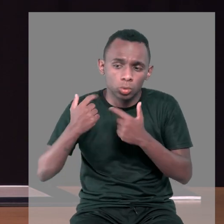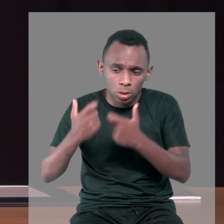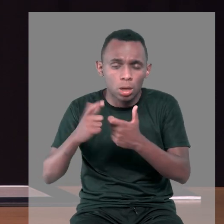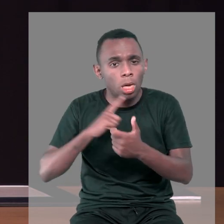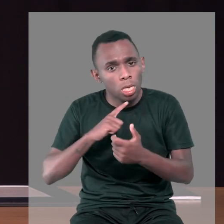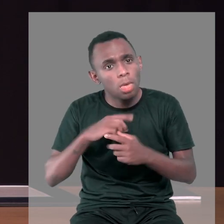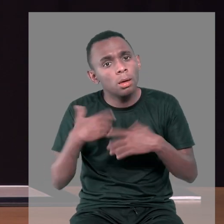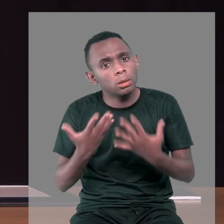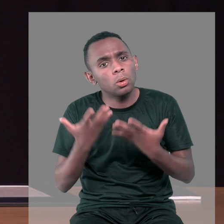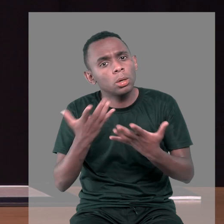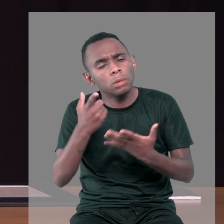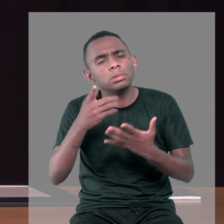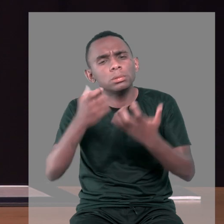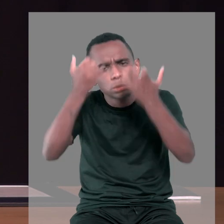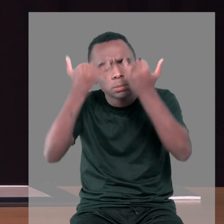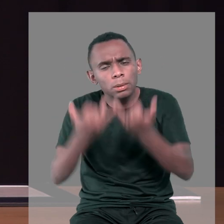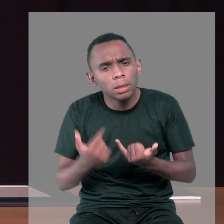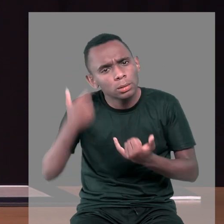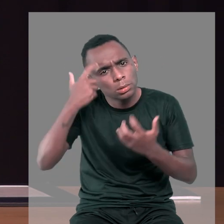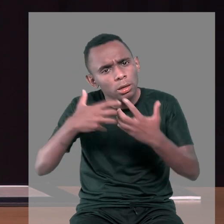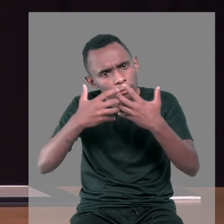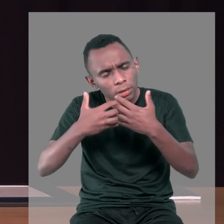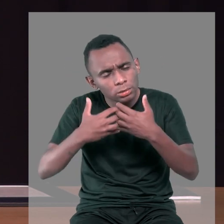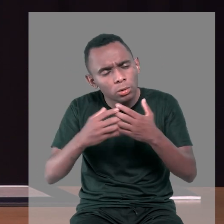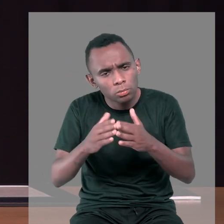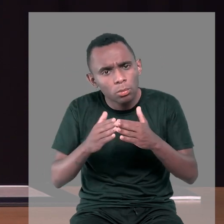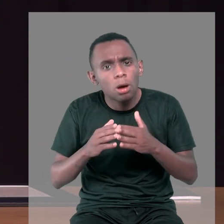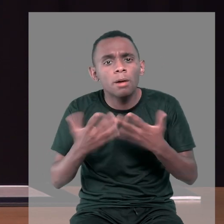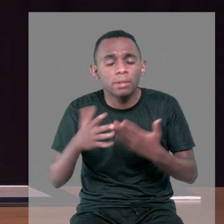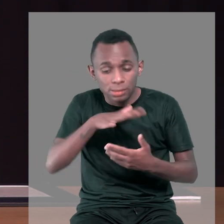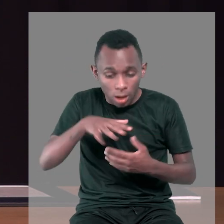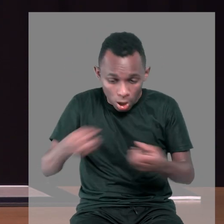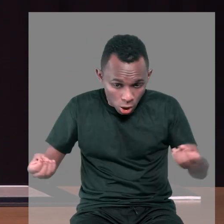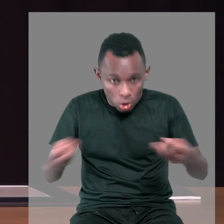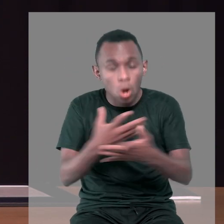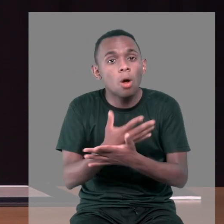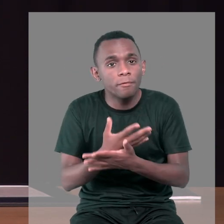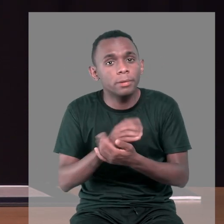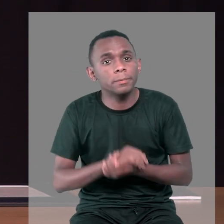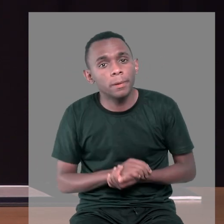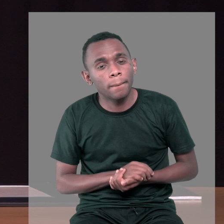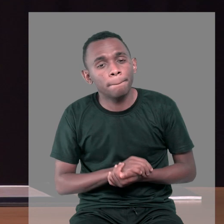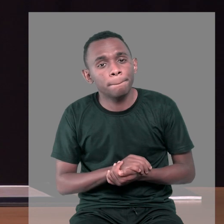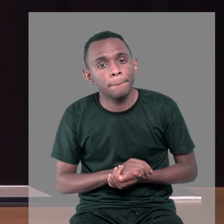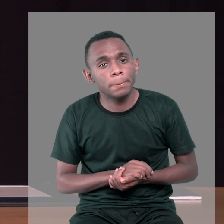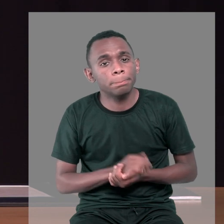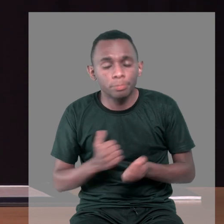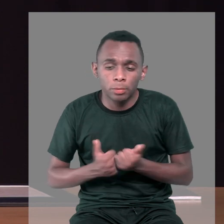a questão da burocracia, que também que interessa a ela, né, em diversas ocasiões,